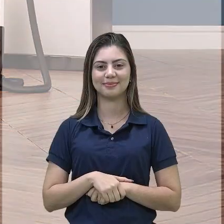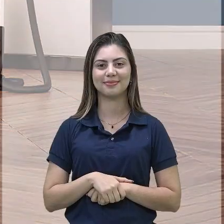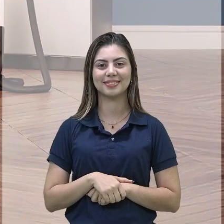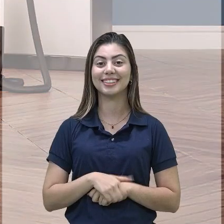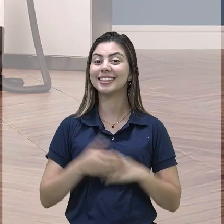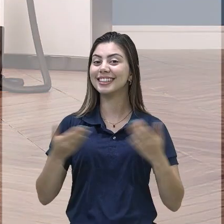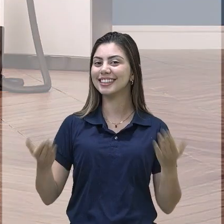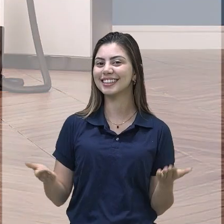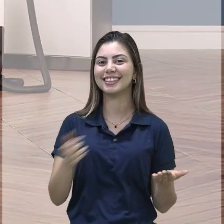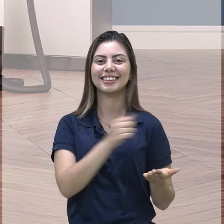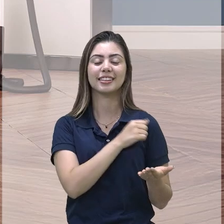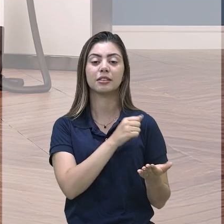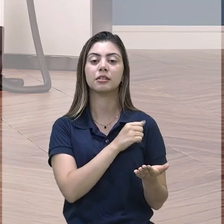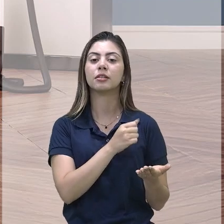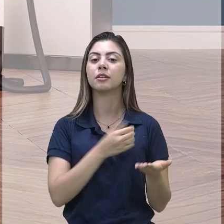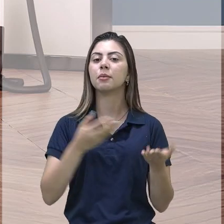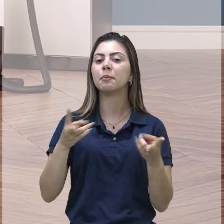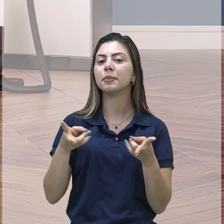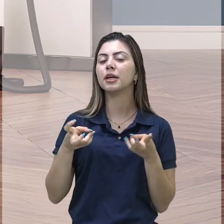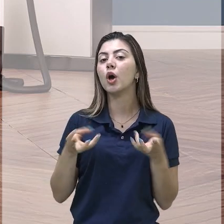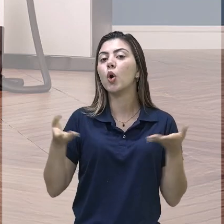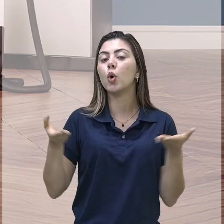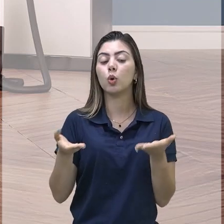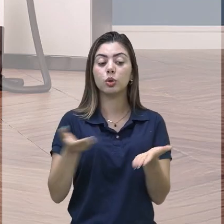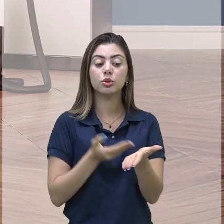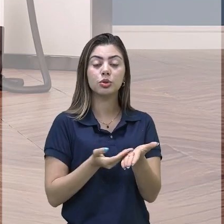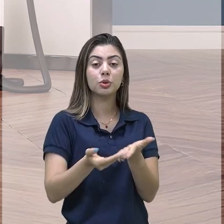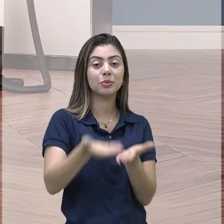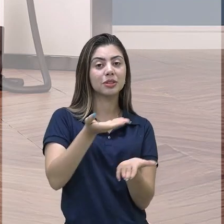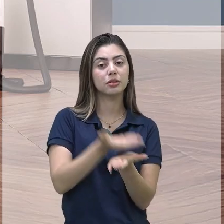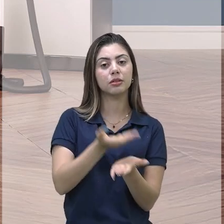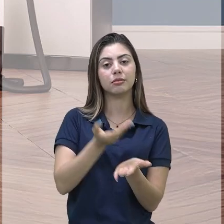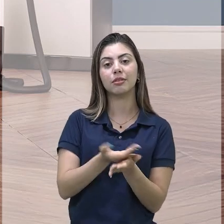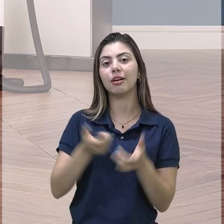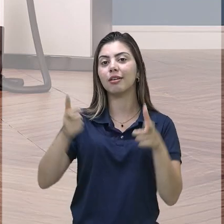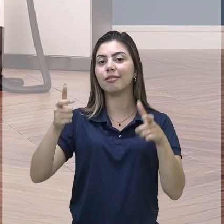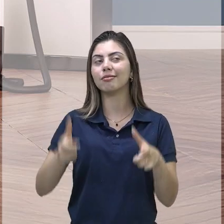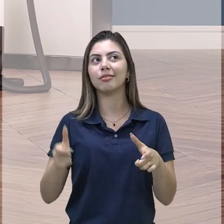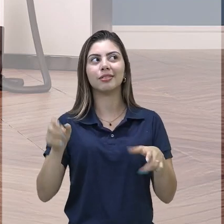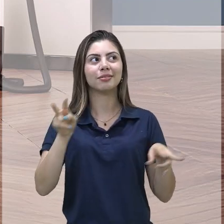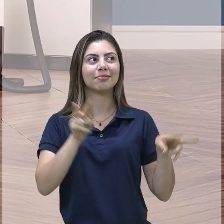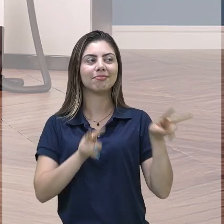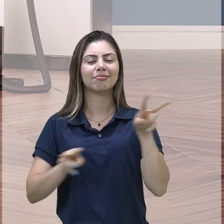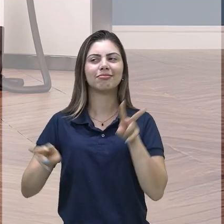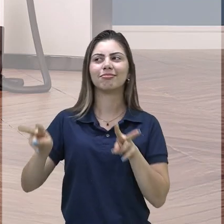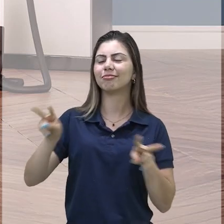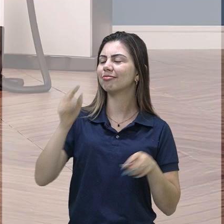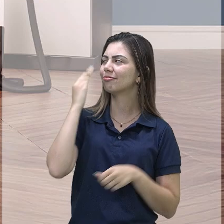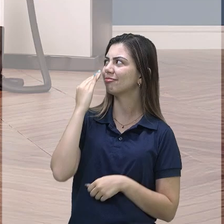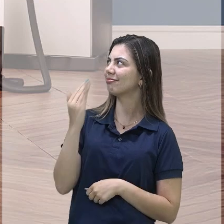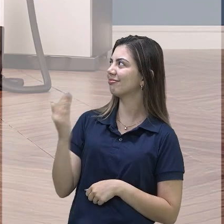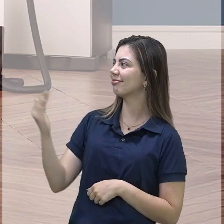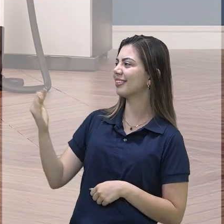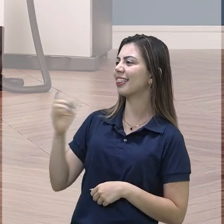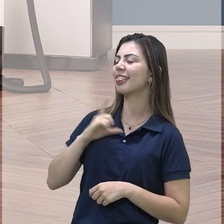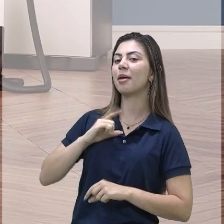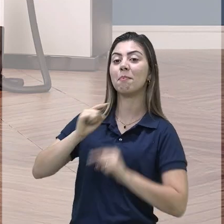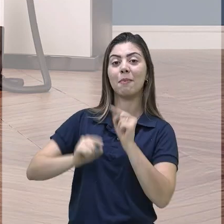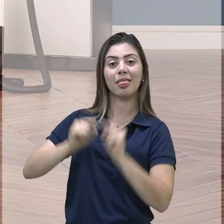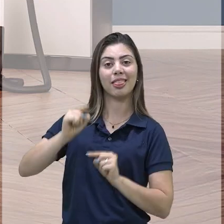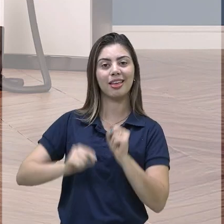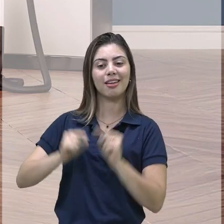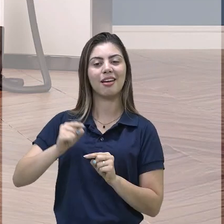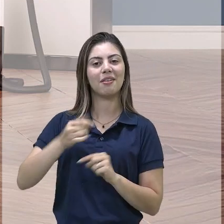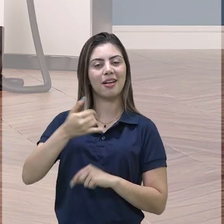Muito bem, pessoal, vejam bem, hoje vamos dar início à nossa aula nesse ambiente, onde nós temos aqui vários eletrodomésticos,